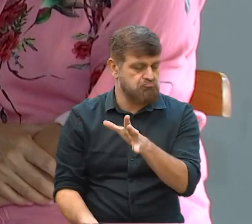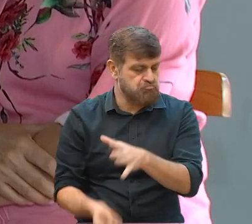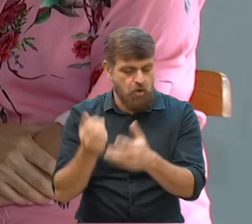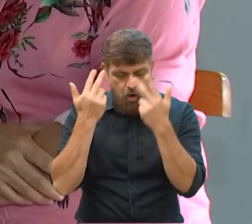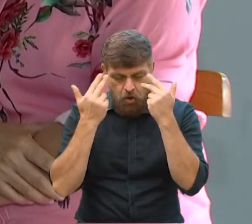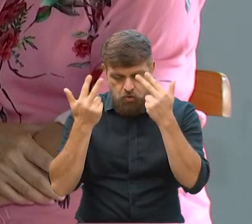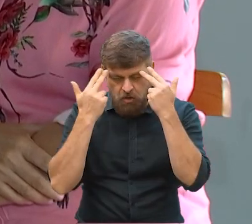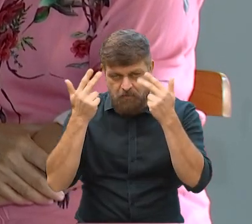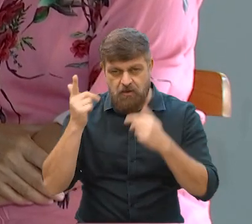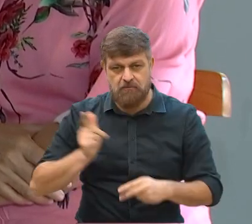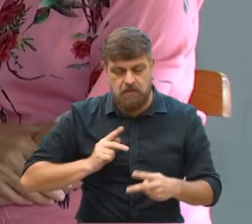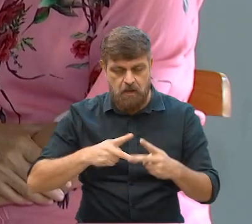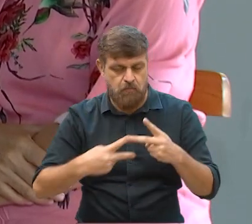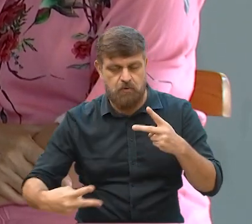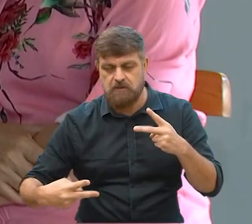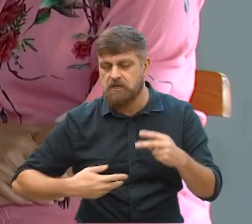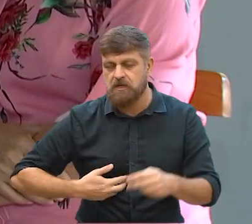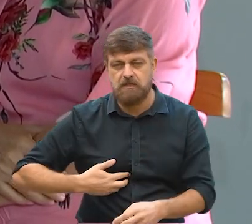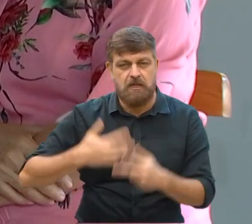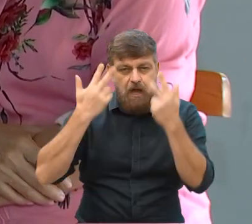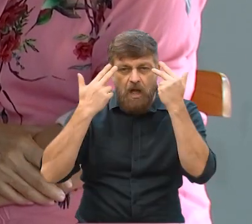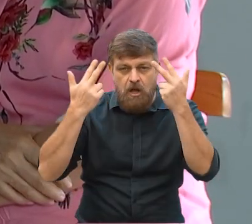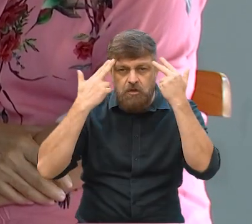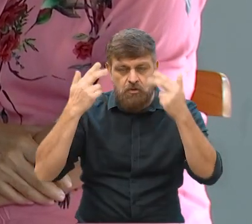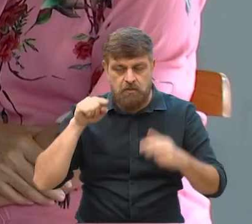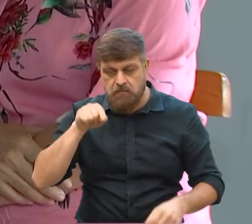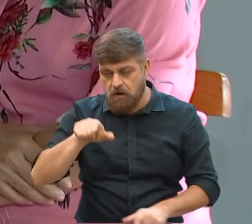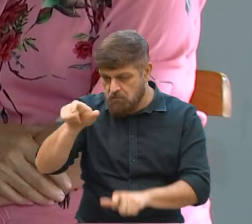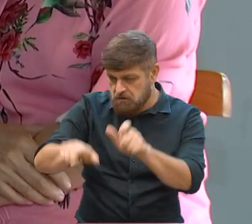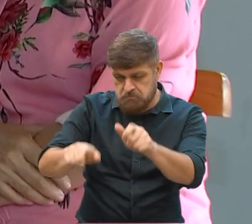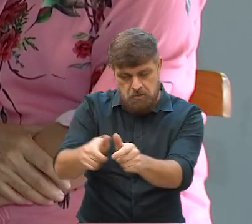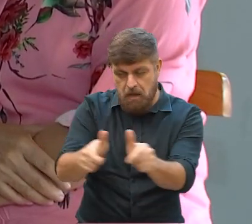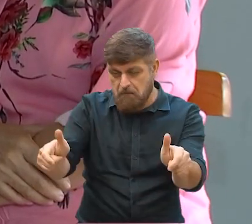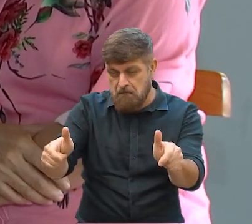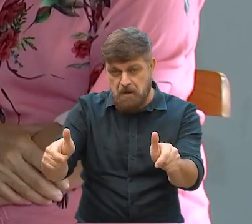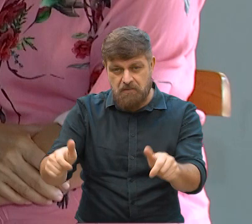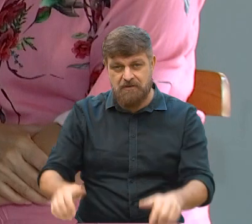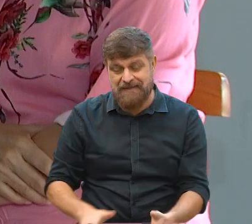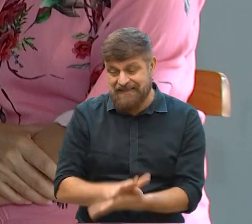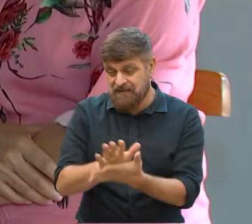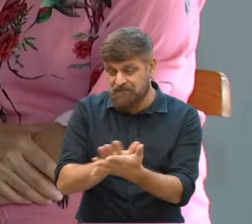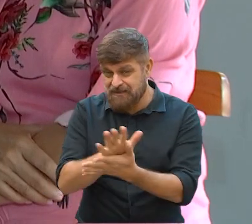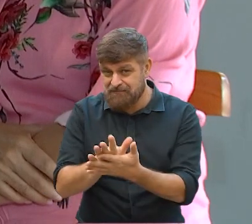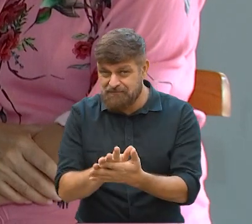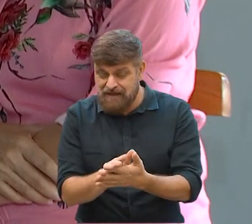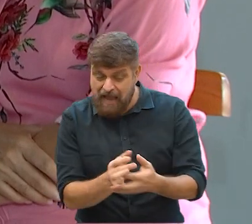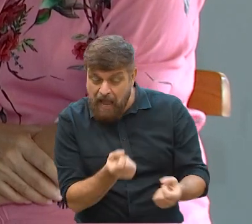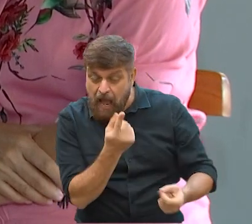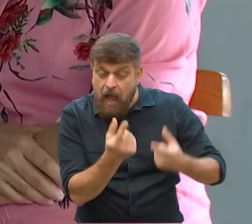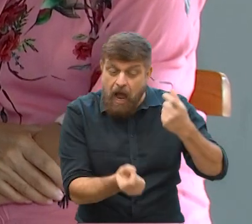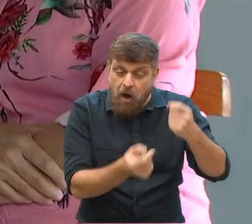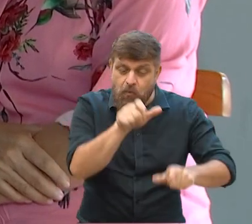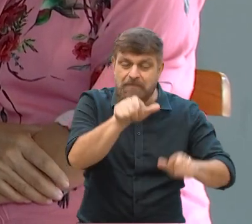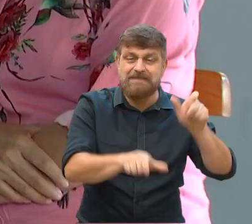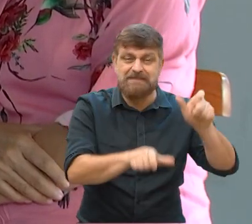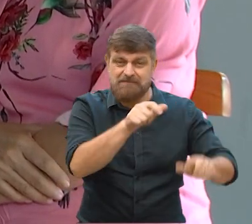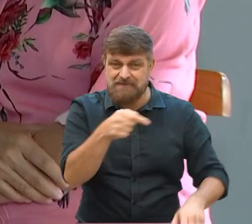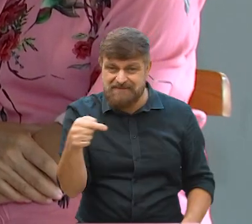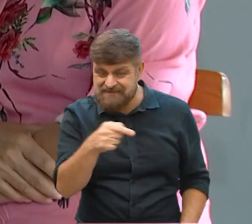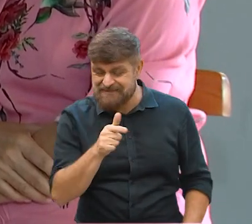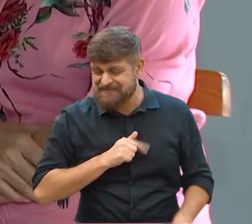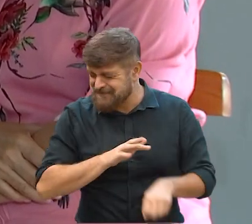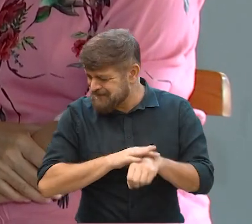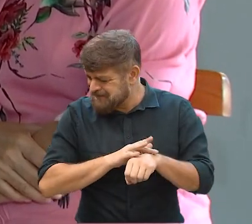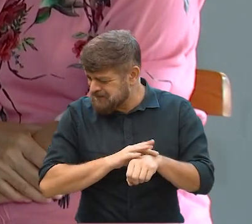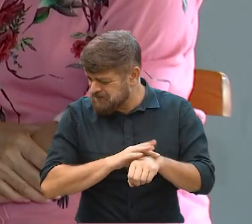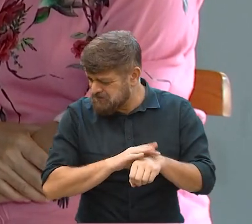nenhum. É um componente até muito importante da nossa alimentação. Mas existem algumas pessoas que